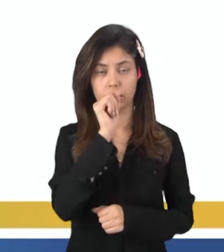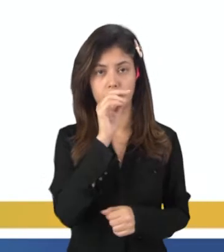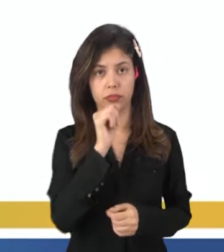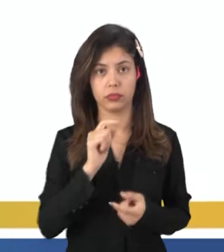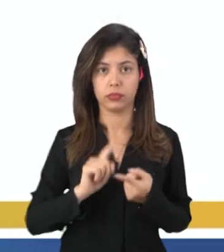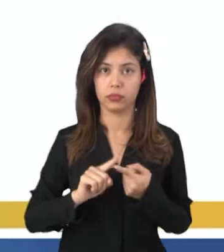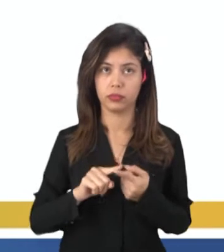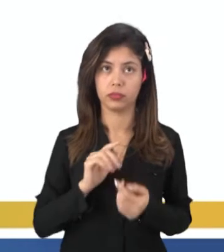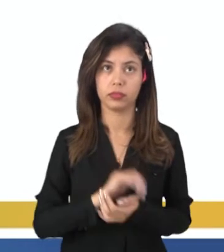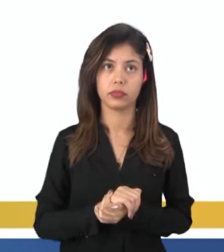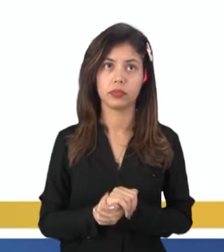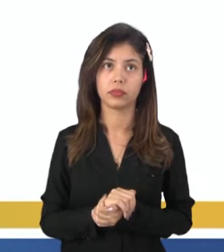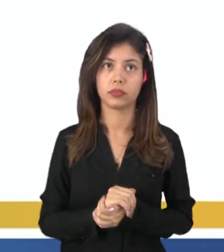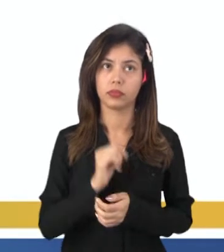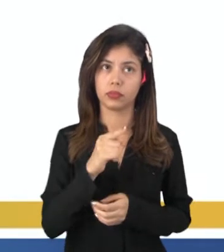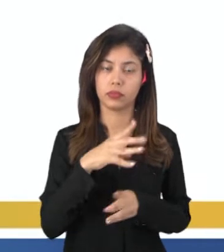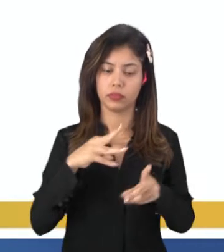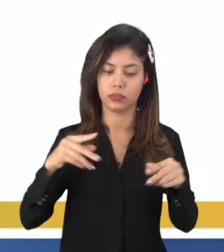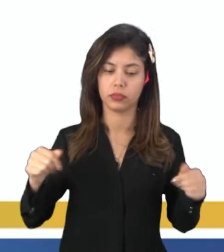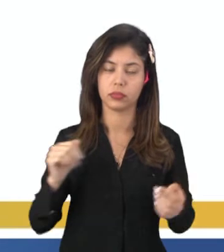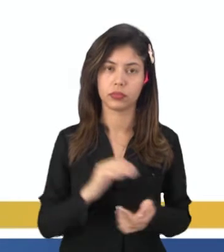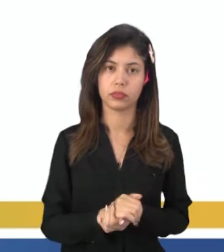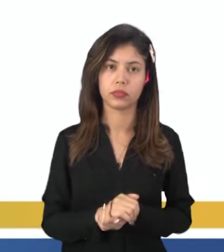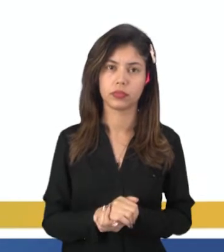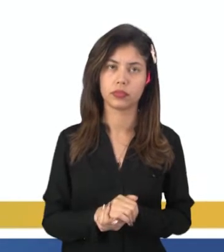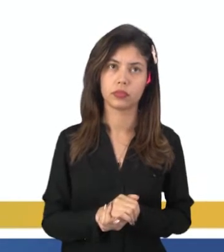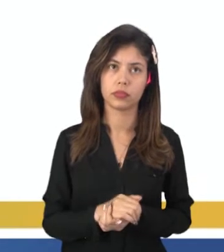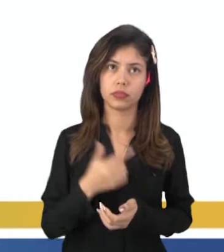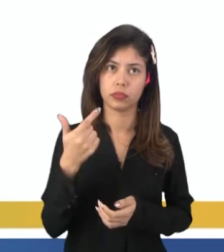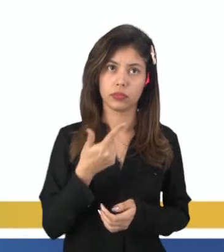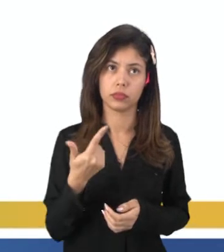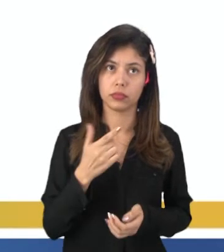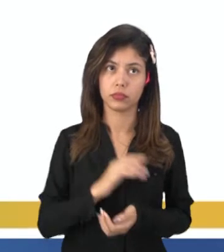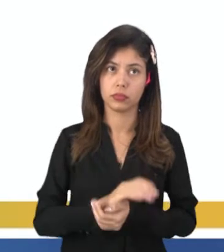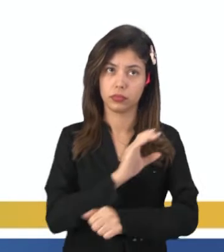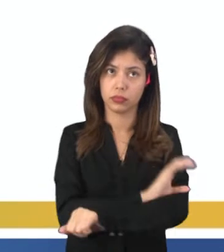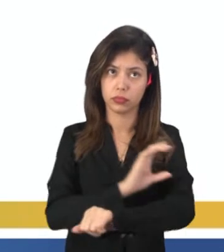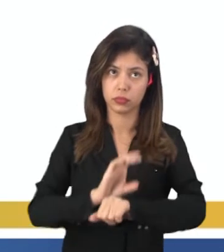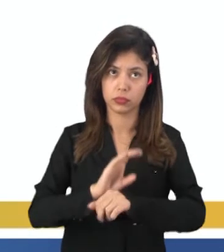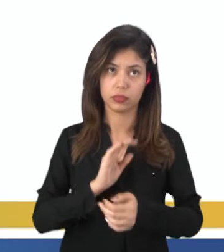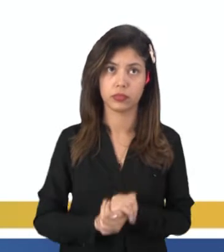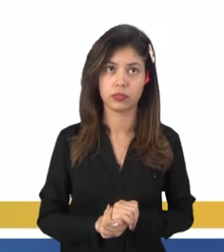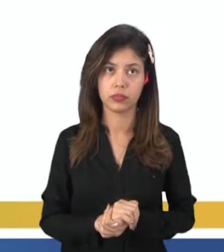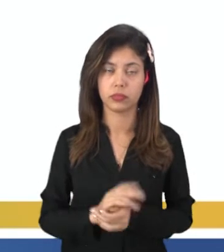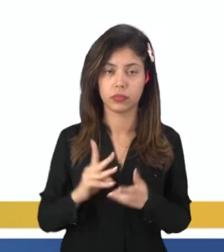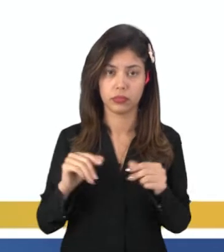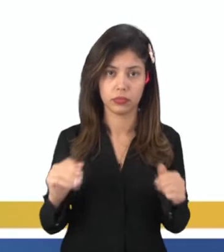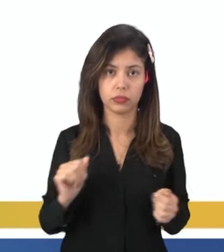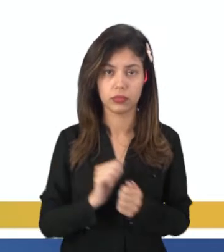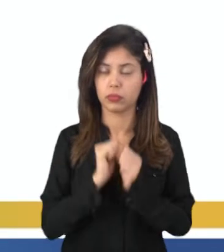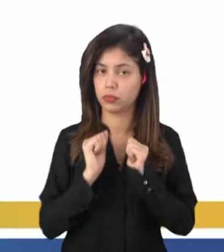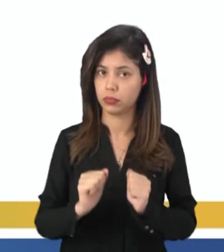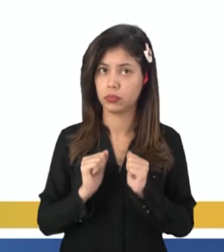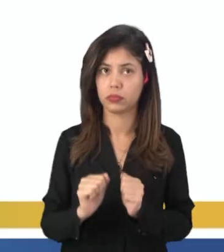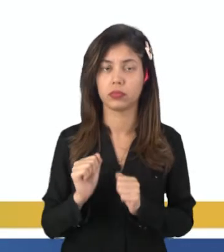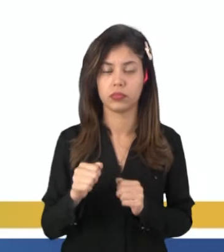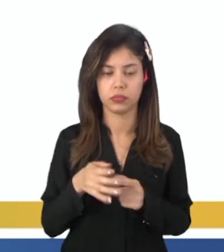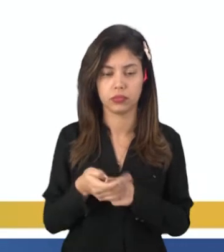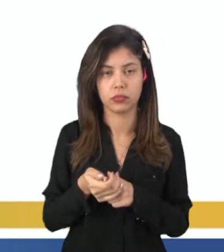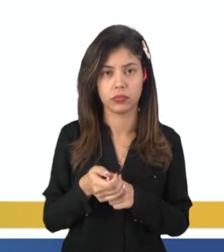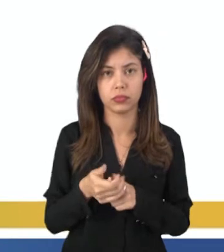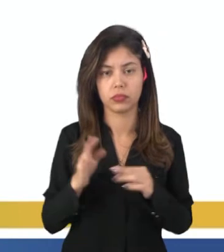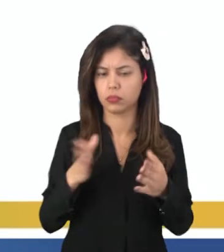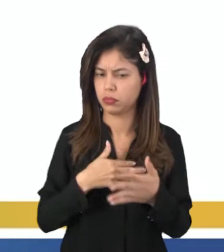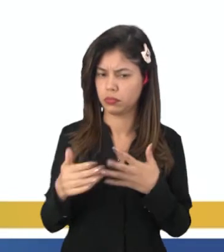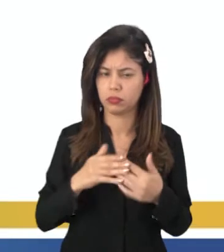né? Você plantava o trigo. No B, né? Segundo cultivo, outro tipo de cereal. Podia ser milho ou qualquer outro,